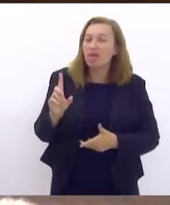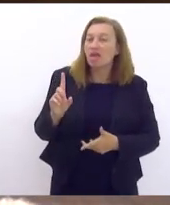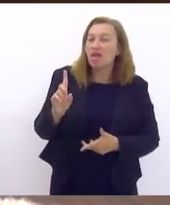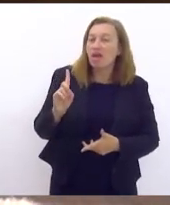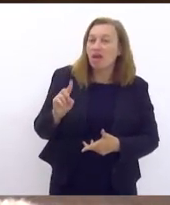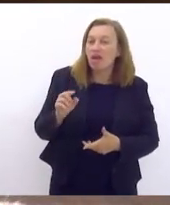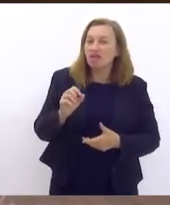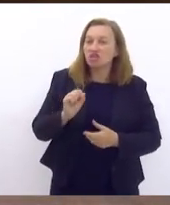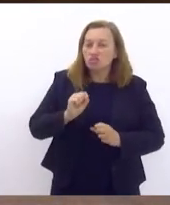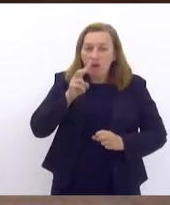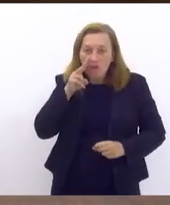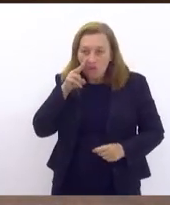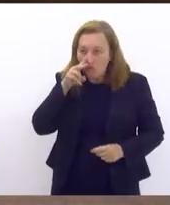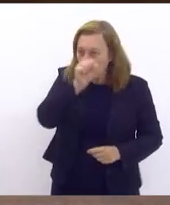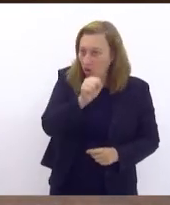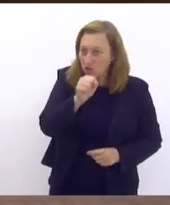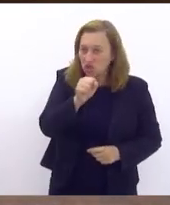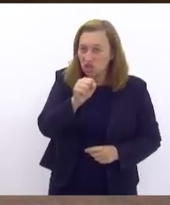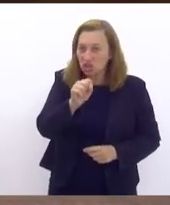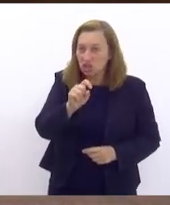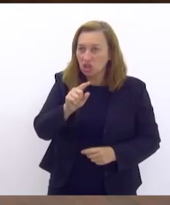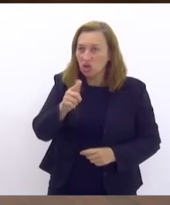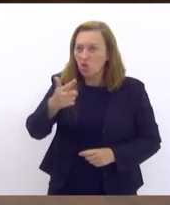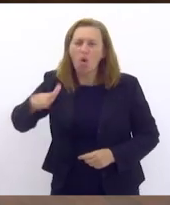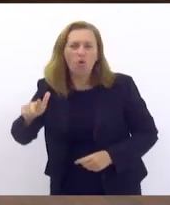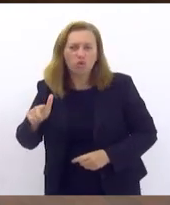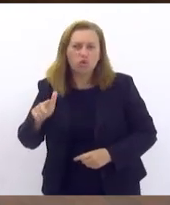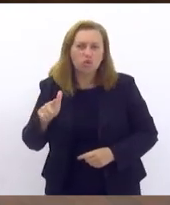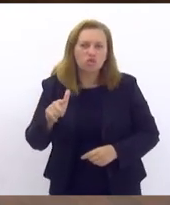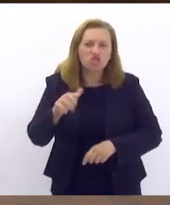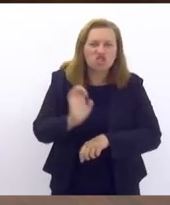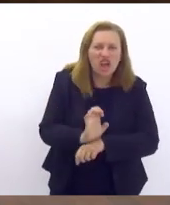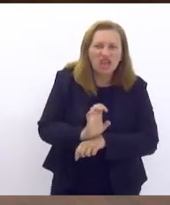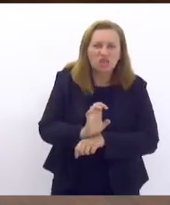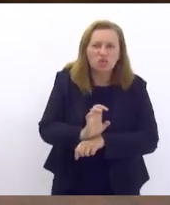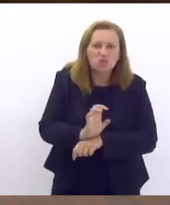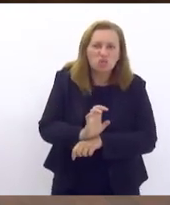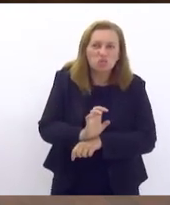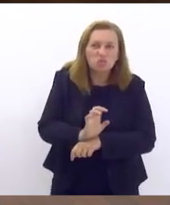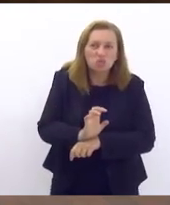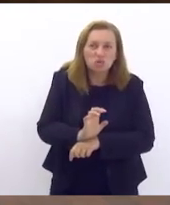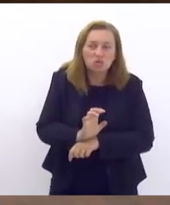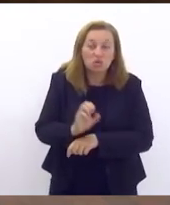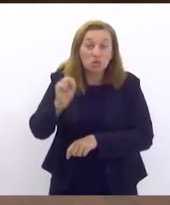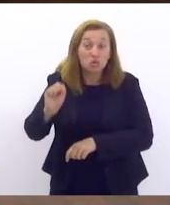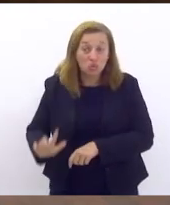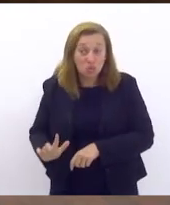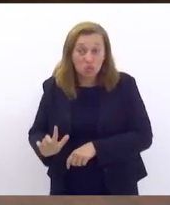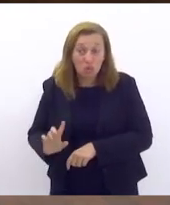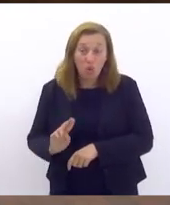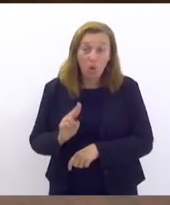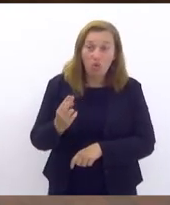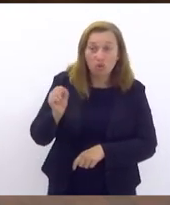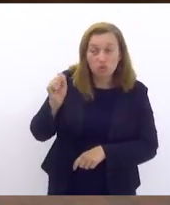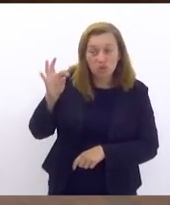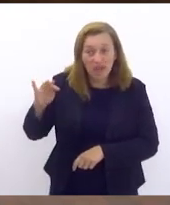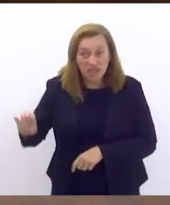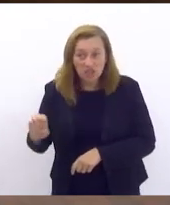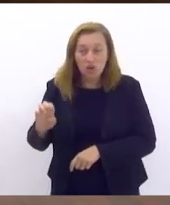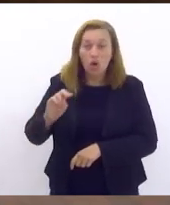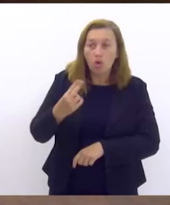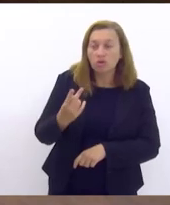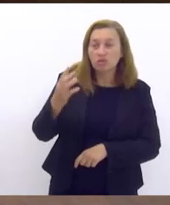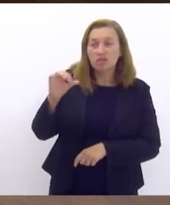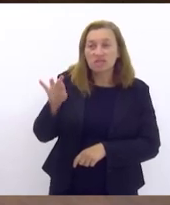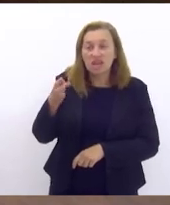é de uma garra que nenhum outro estado do Sul ou do Sudeste ou do Centro-Oeste